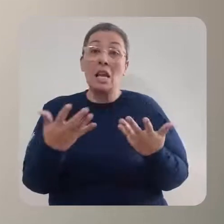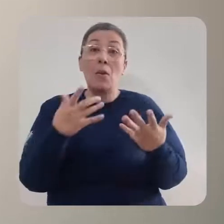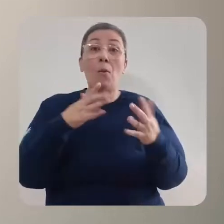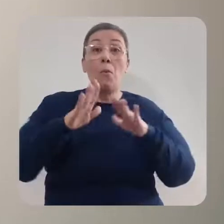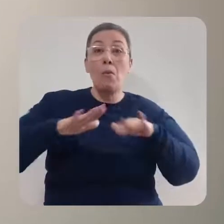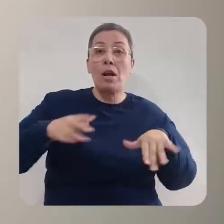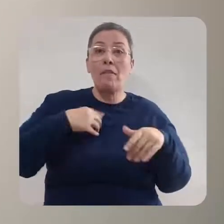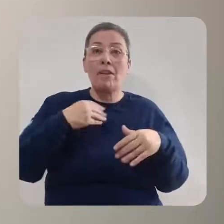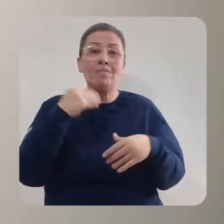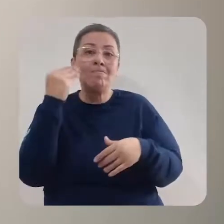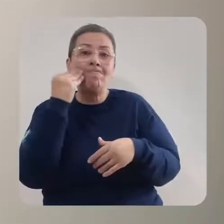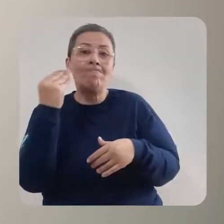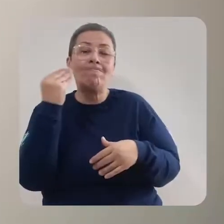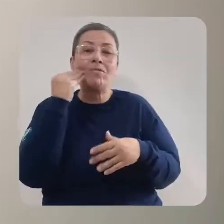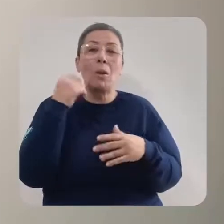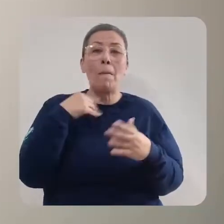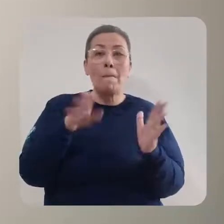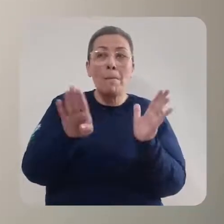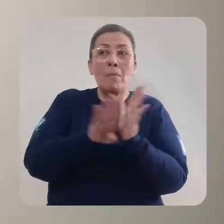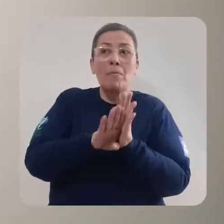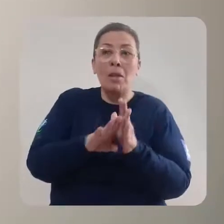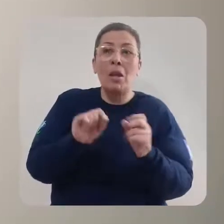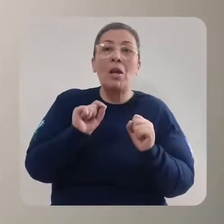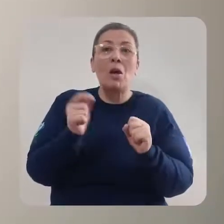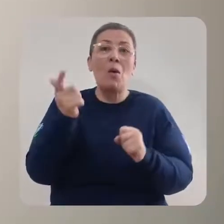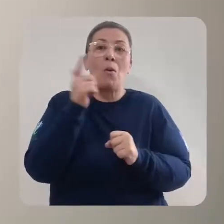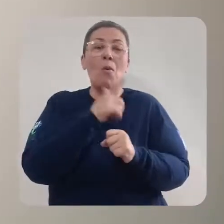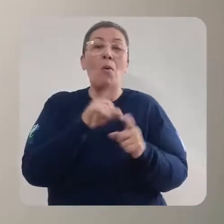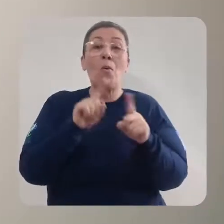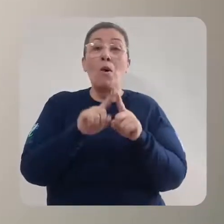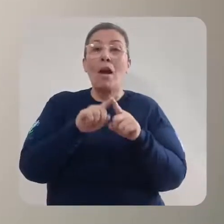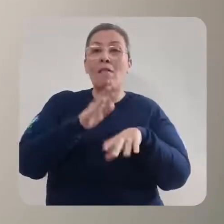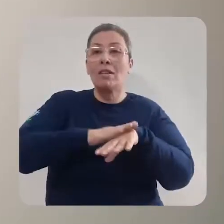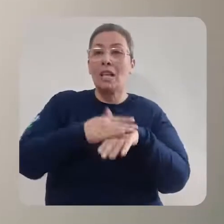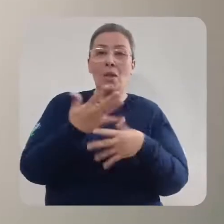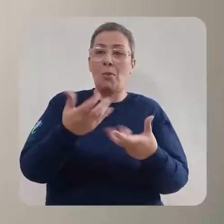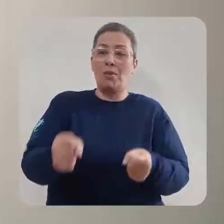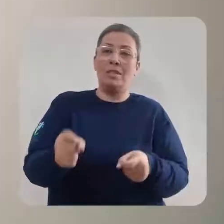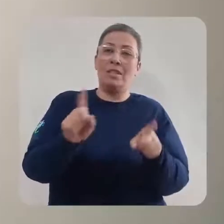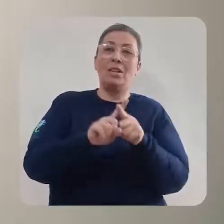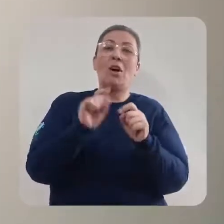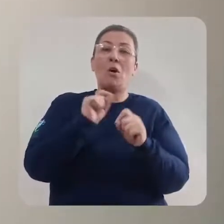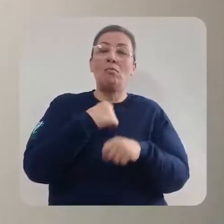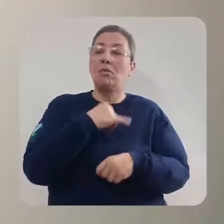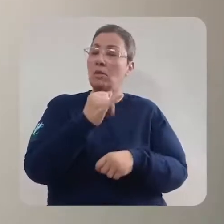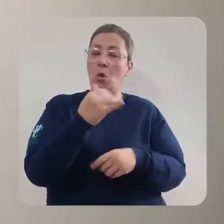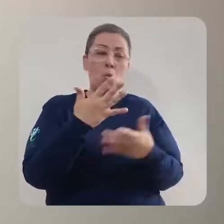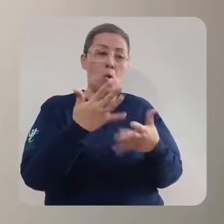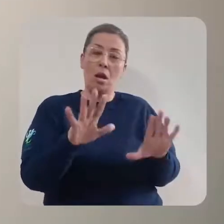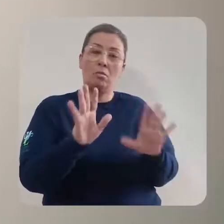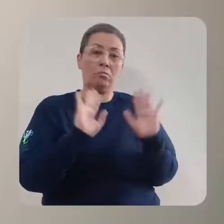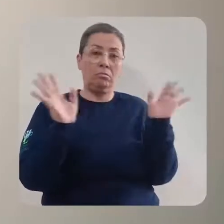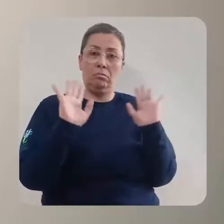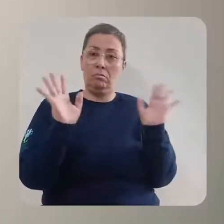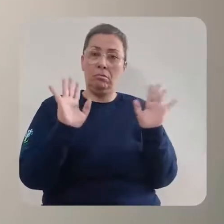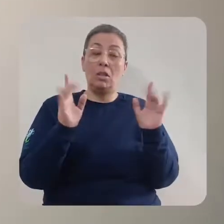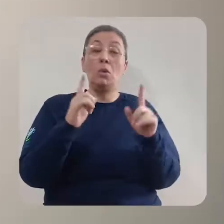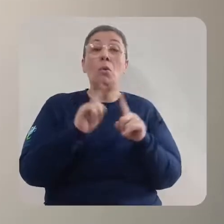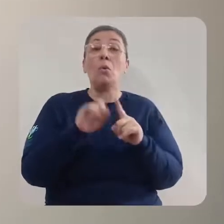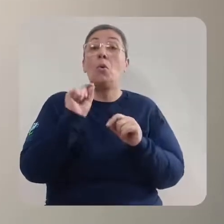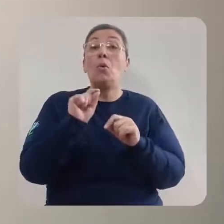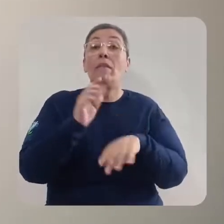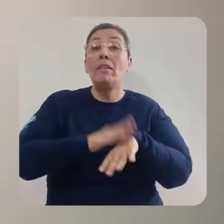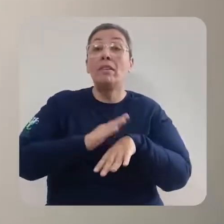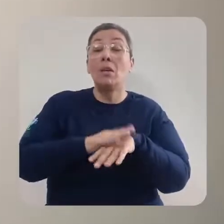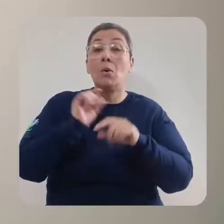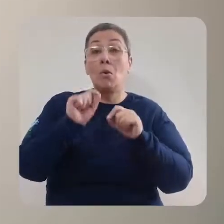a criança ela vai testando, né, até onde ela pode ir. E aí o que ele faz? Não deixa. E aí ele fala, olha, não deixa, não deixa. Aí